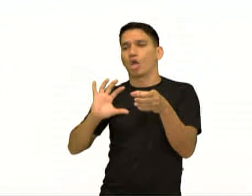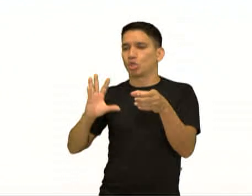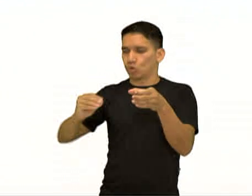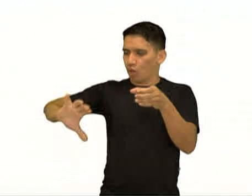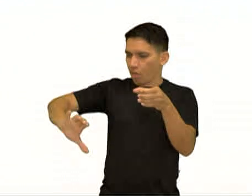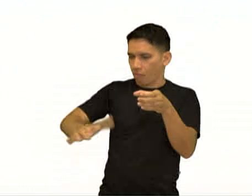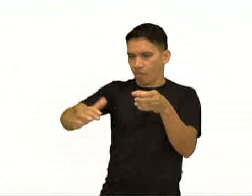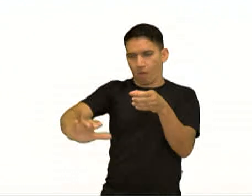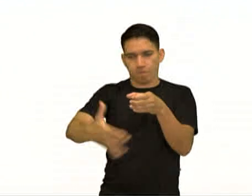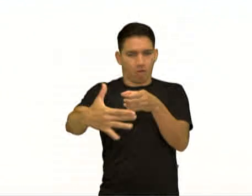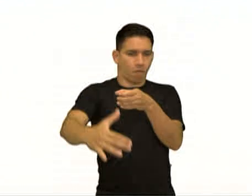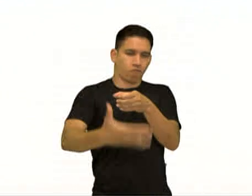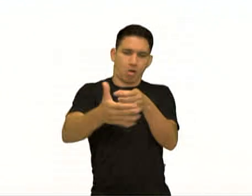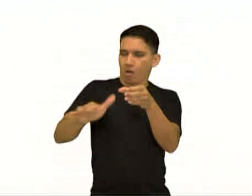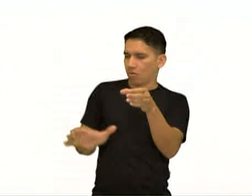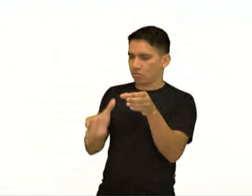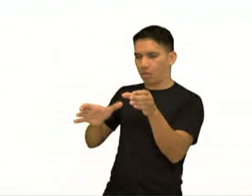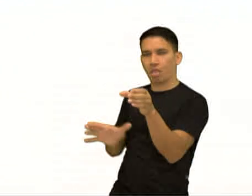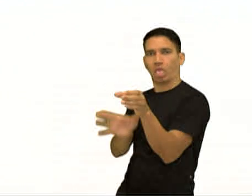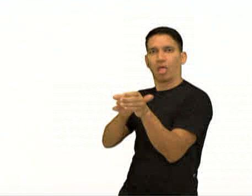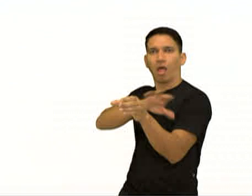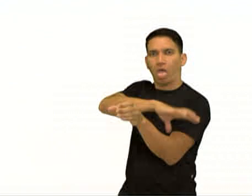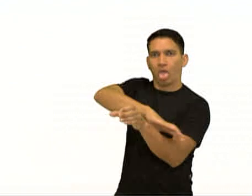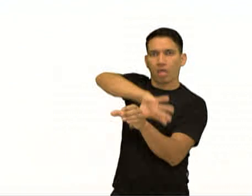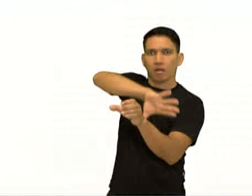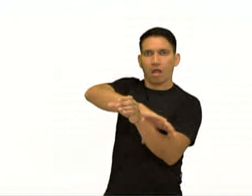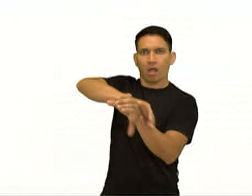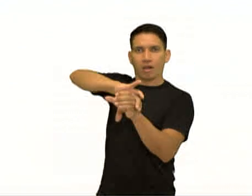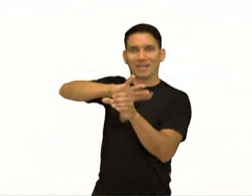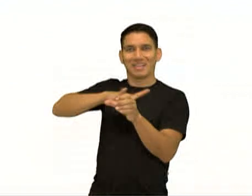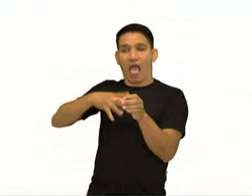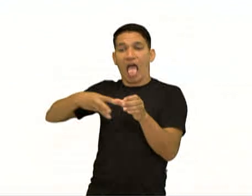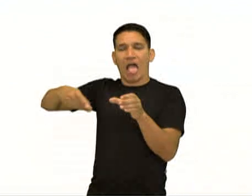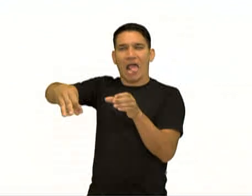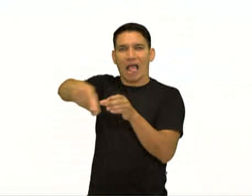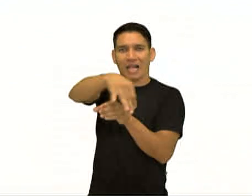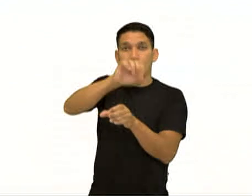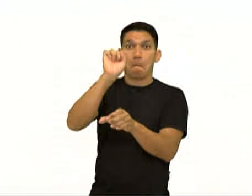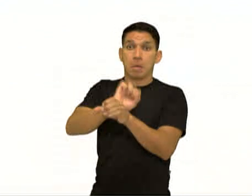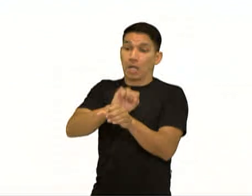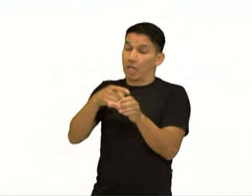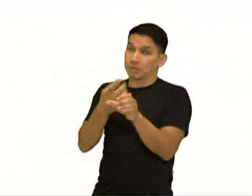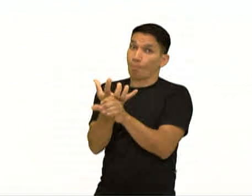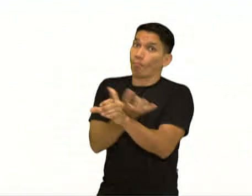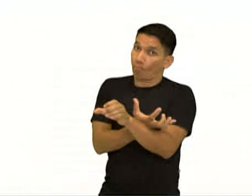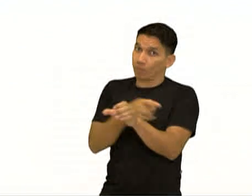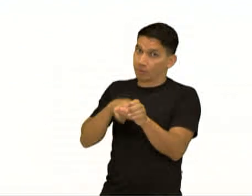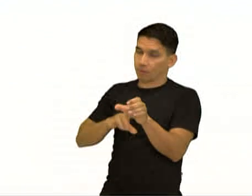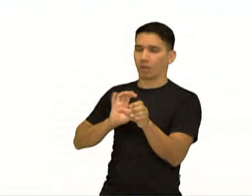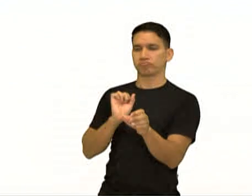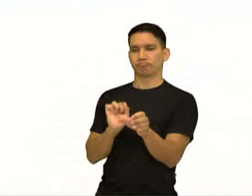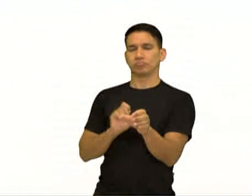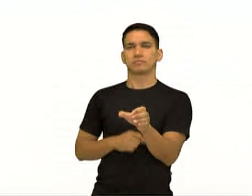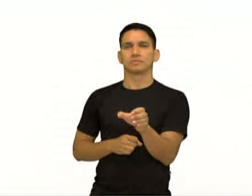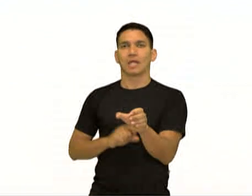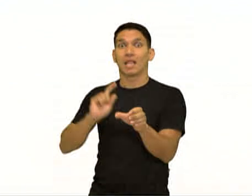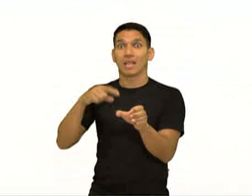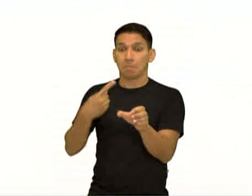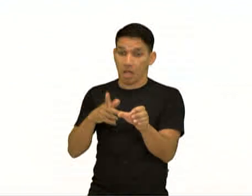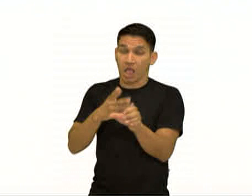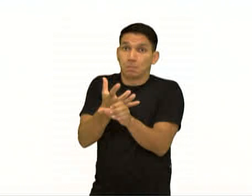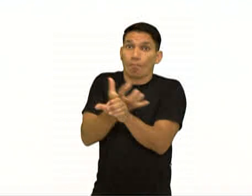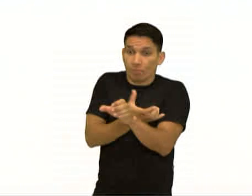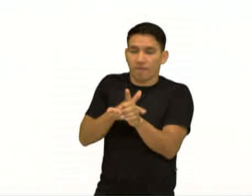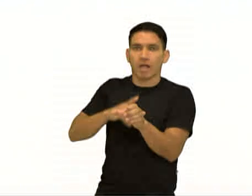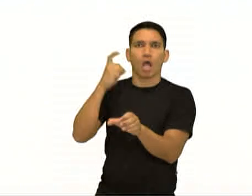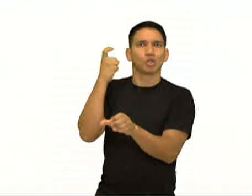base do vulcão com argila, vai esperar que essa argila que ela seque. À medida que ela vai secando, ela vai se